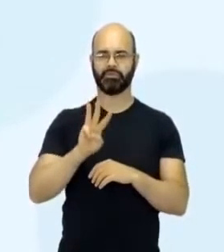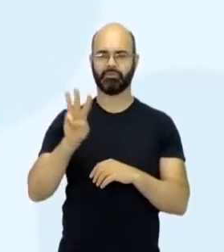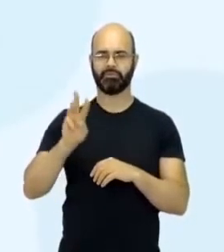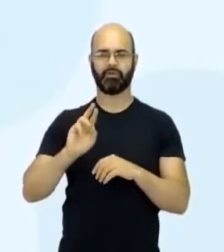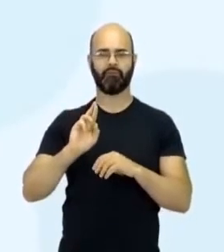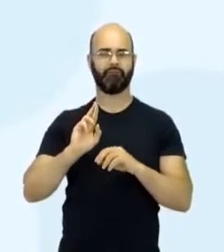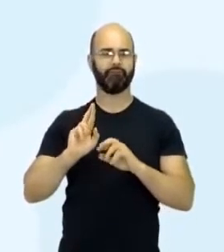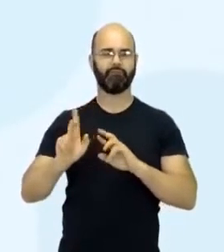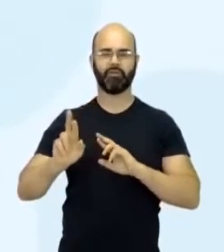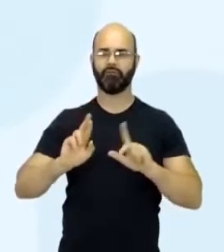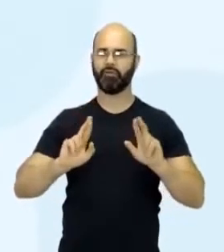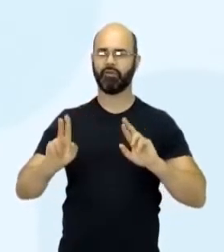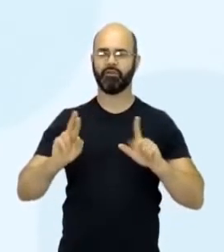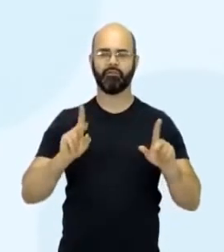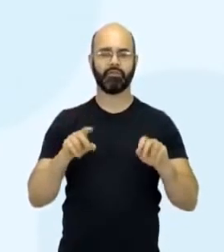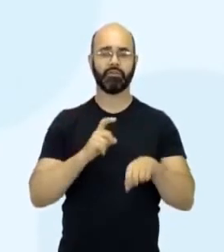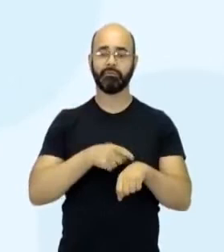diferentes